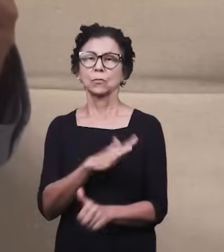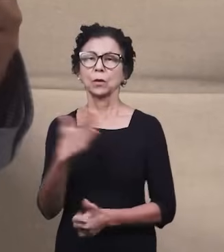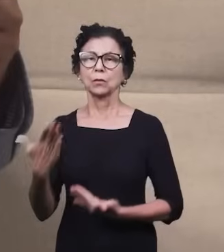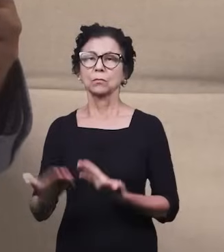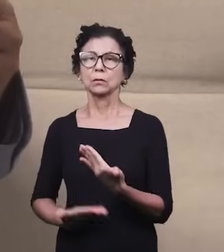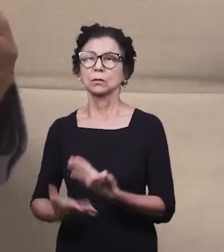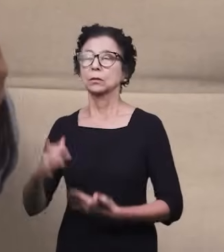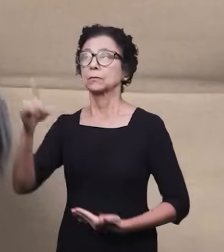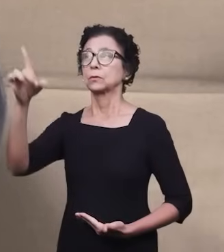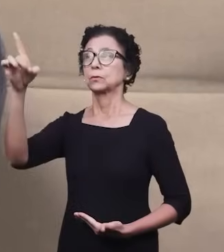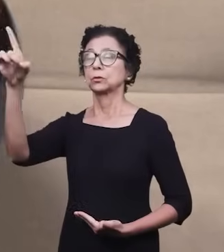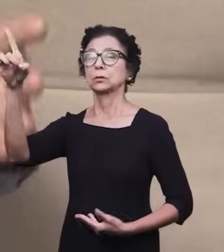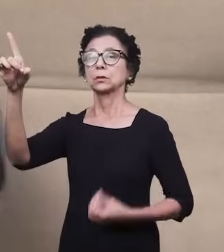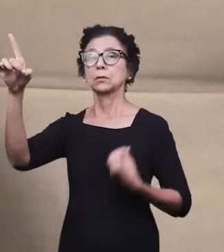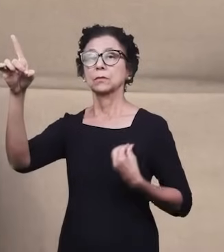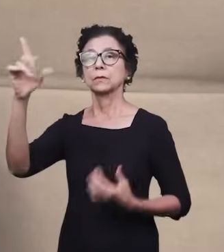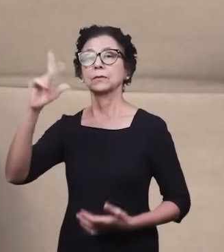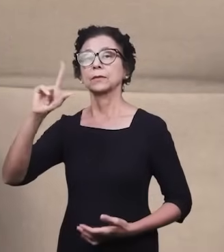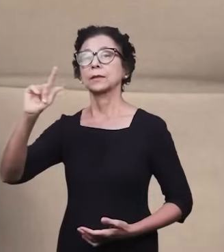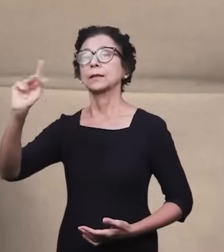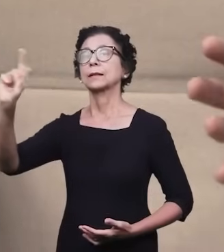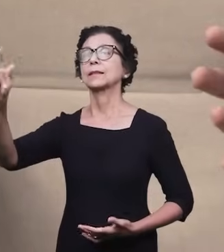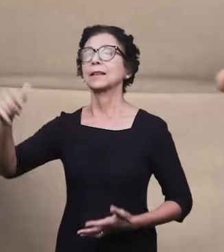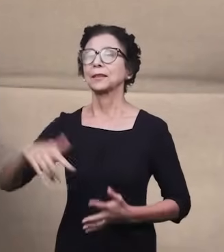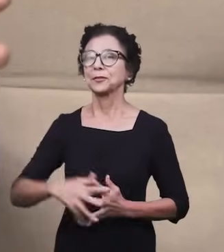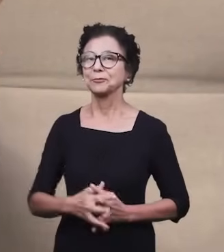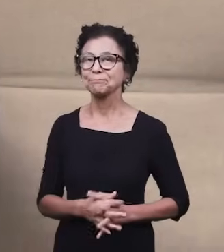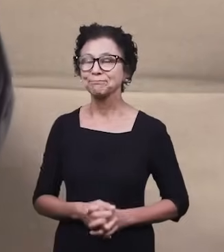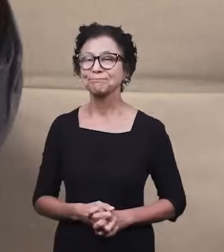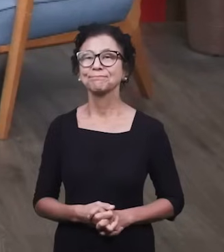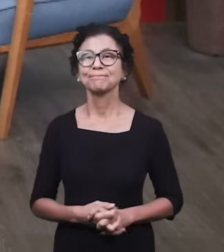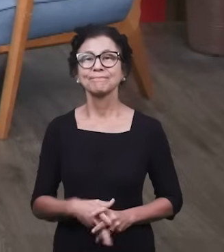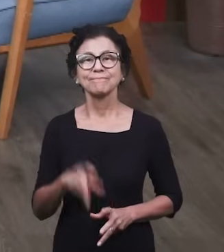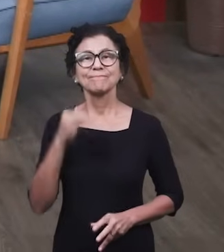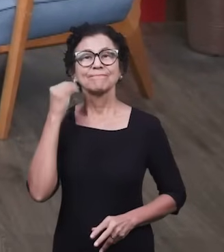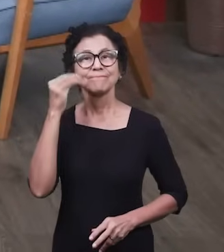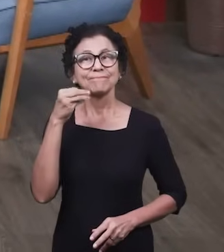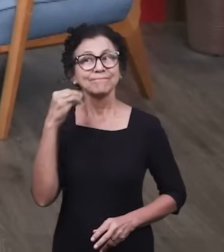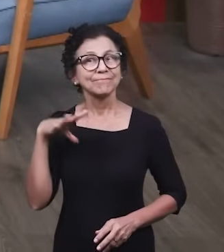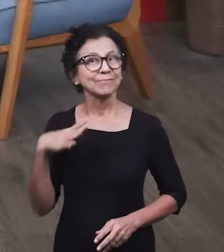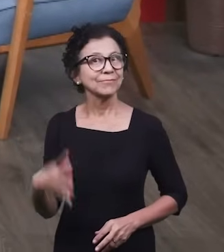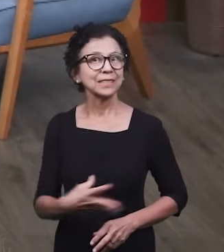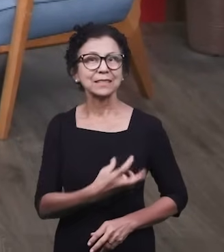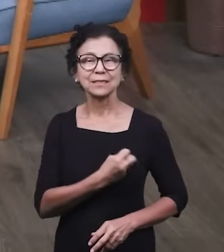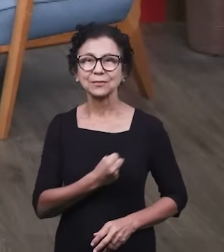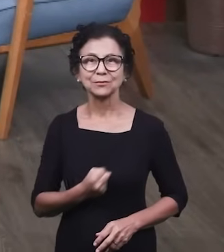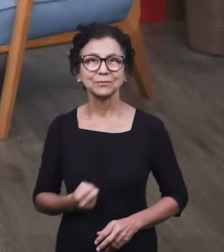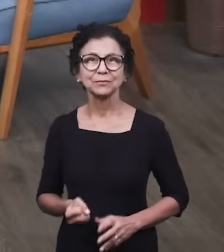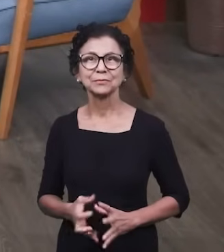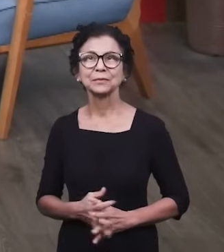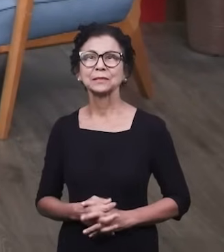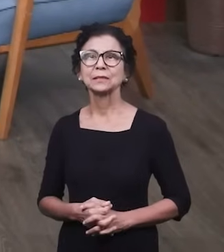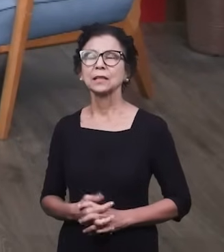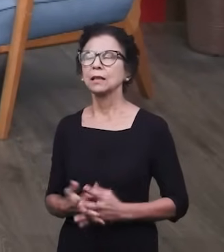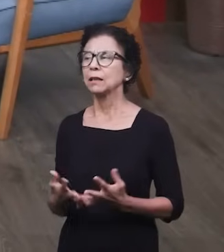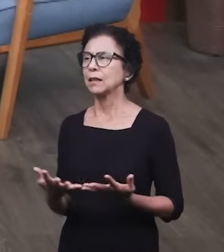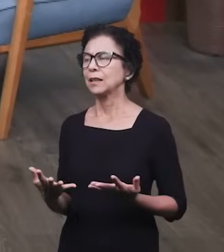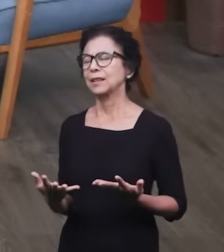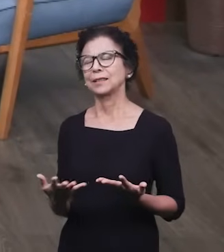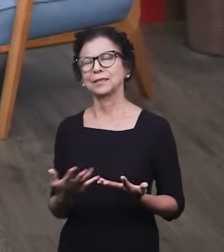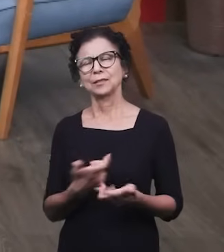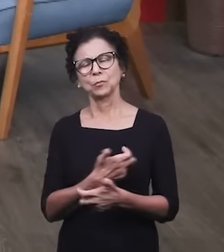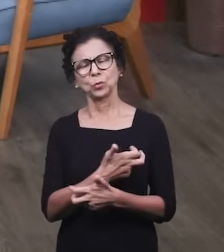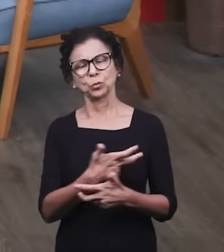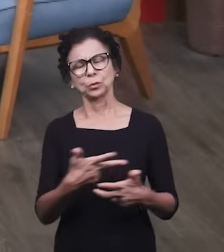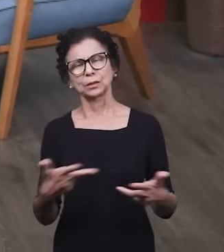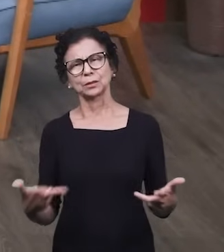Deus vivo, Glória a Jesus. do Senhor da eternidade. Através da experiência com essa luz da salvação, Sérgio. Nós poderíamos falar